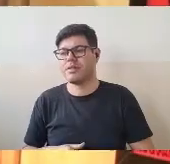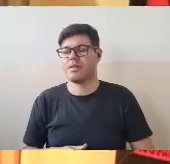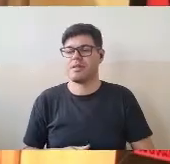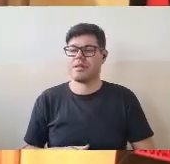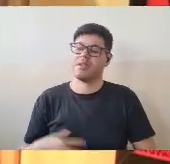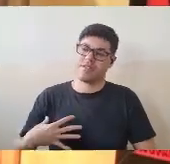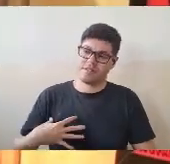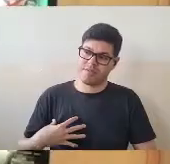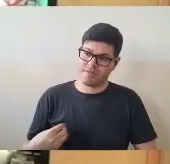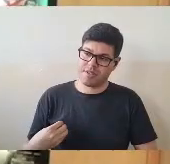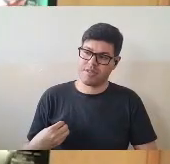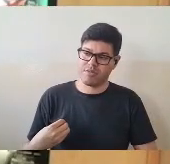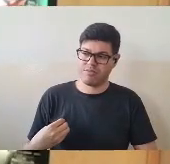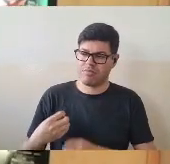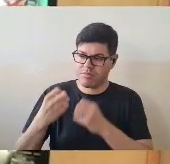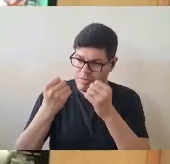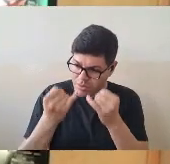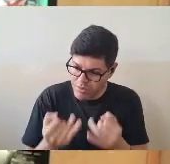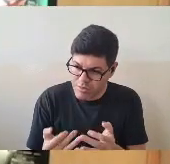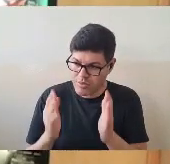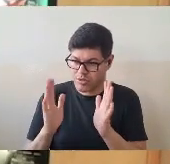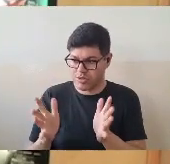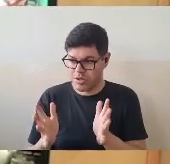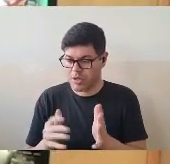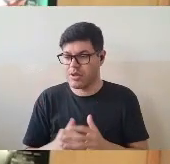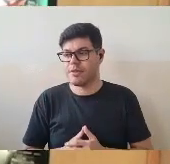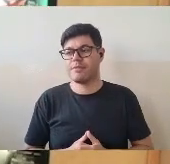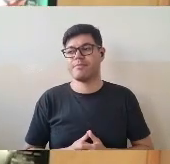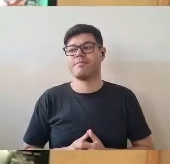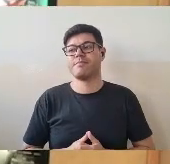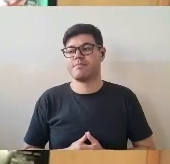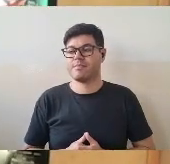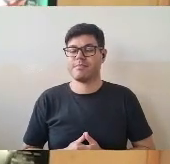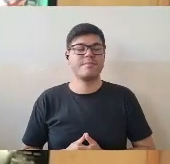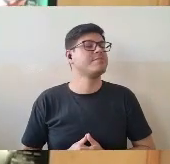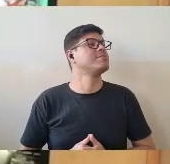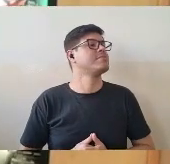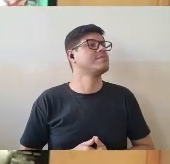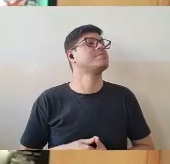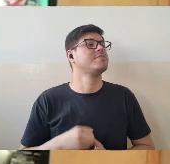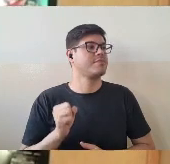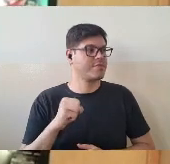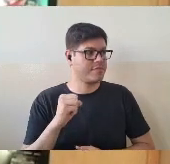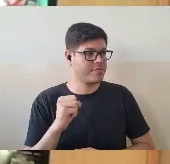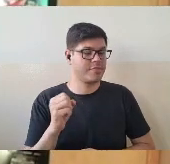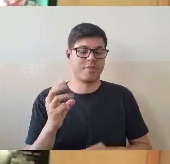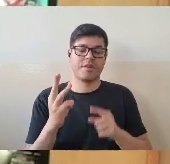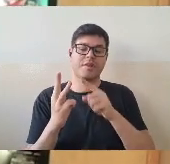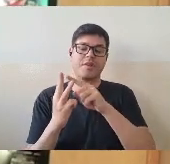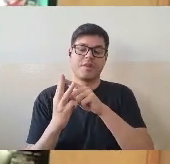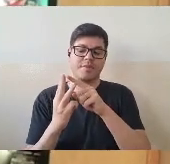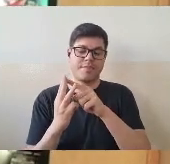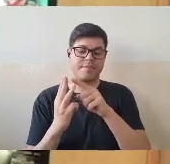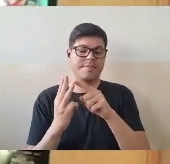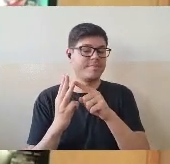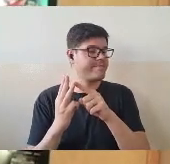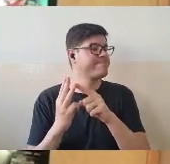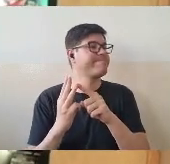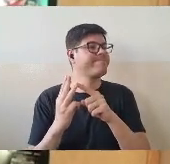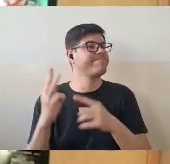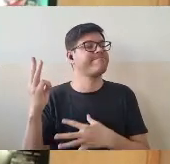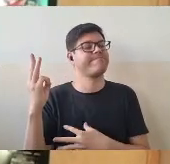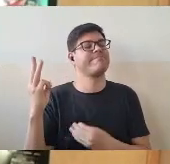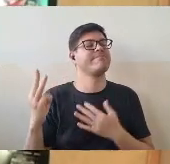Filho. Fabiana Elias Dair e Fernanda Elias Dair. E a sua esposa é a... Nádia Maria Elias